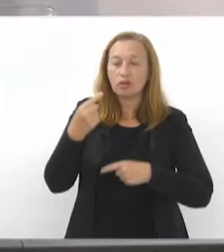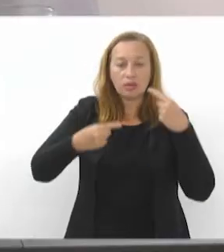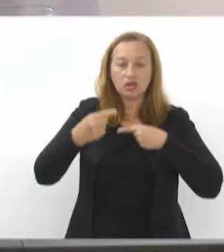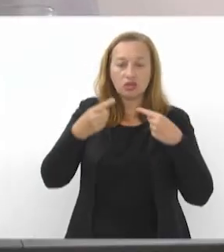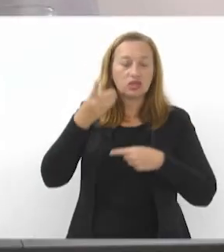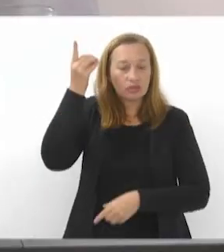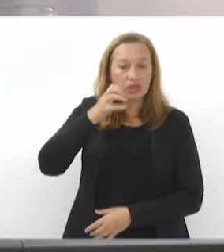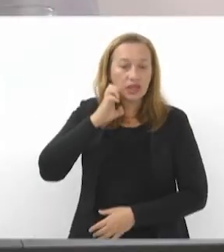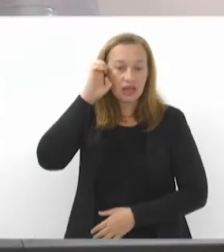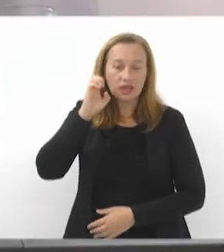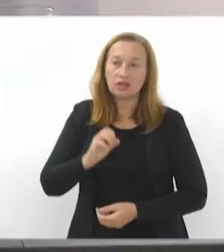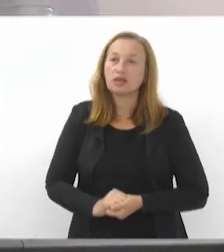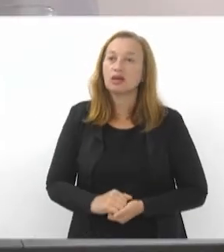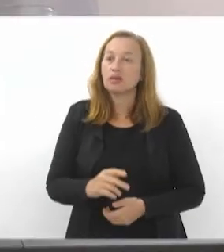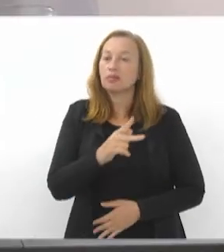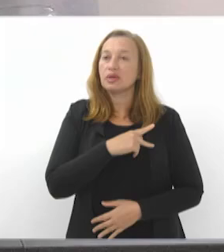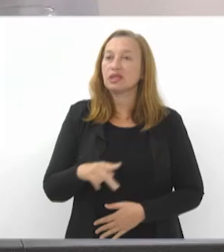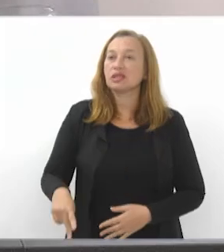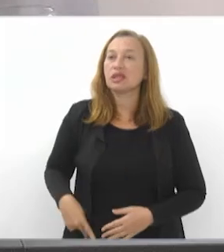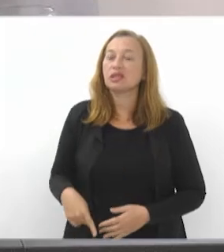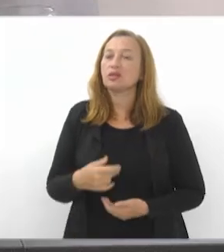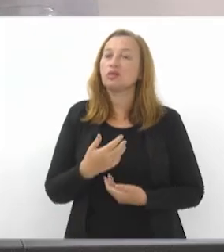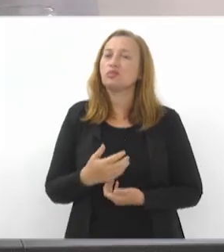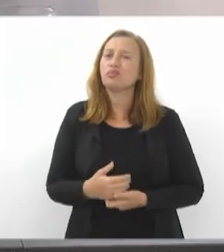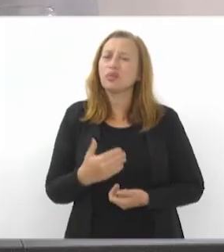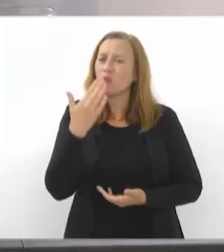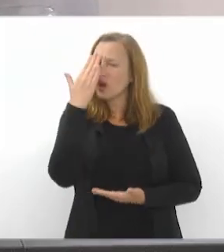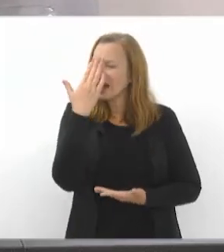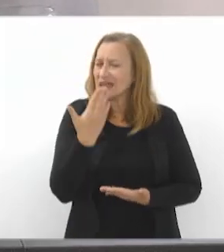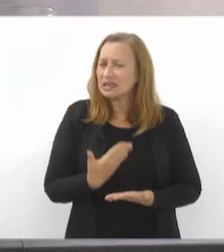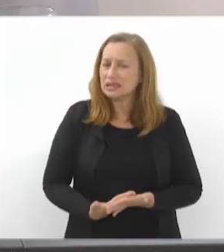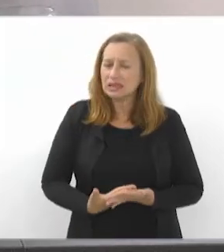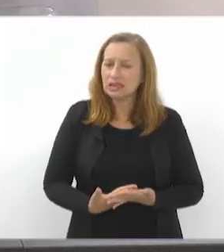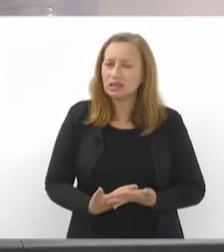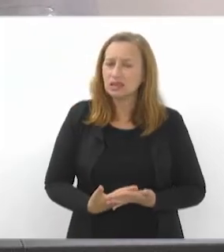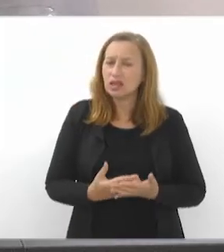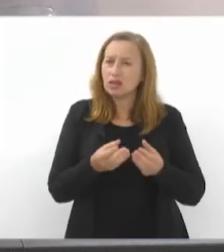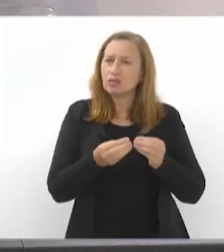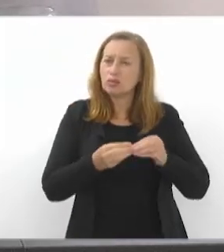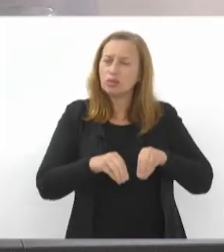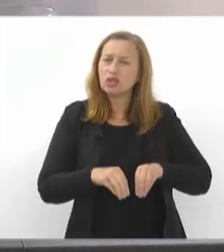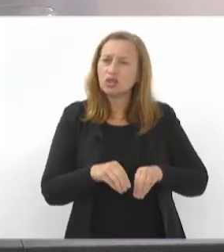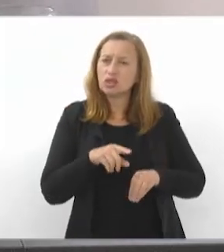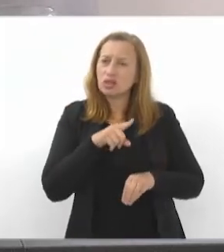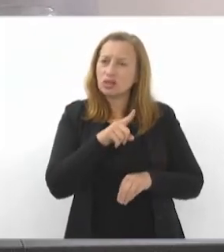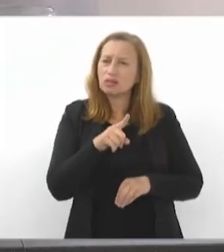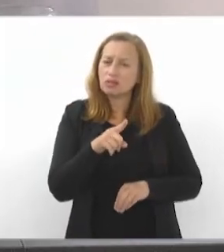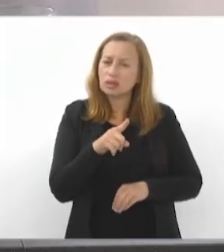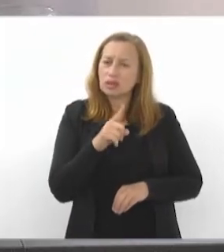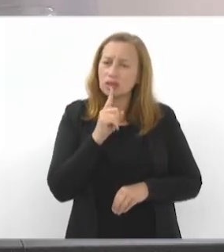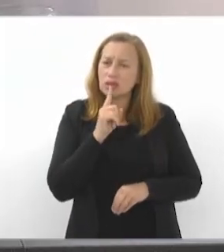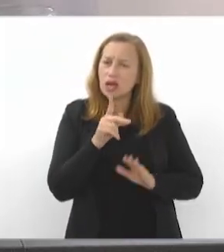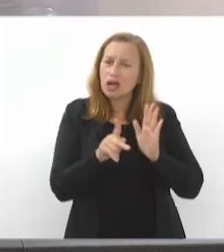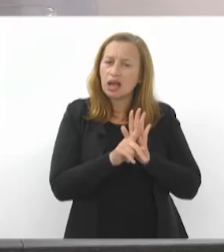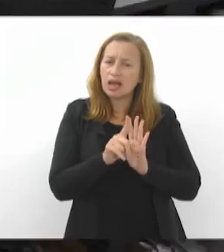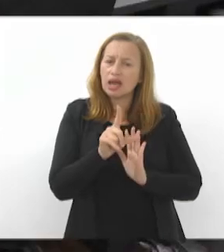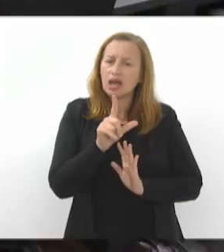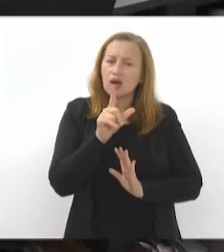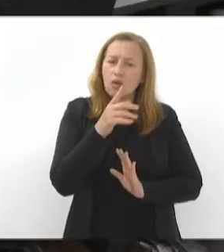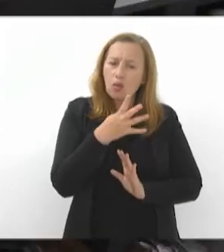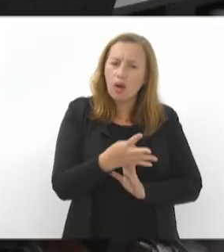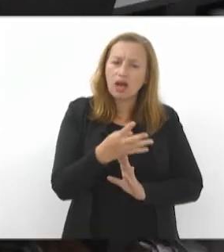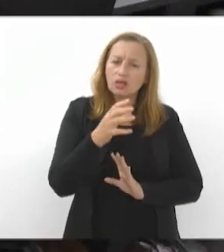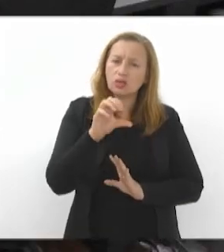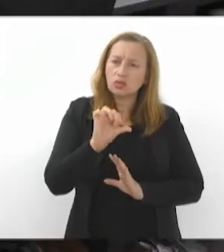Élica Takimoto. Presidente, eu creio que é uma possível prejudicabilidade pela Lei